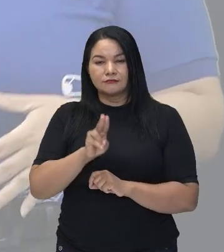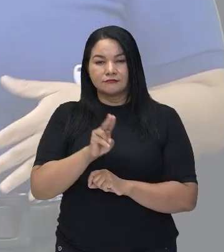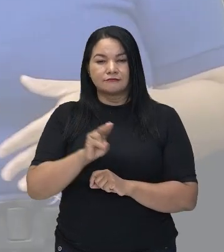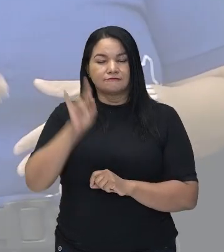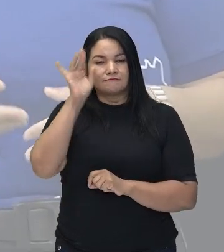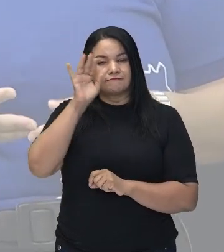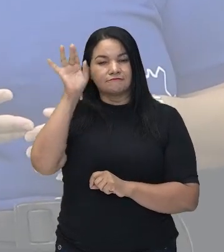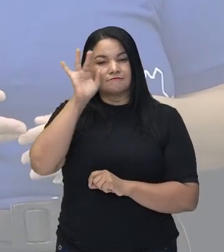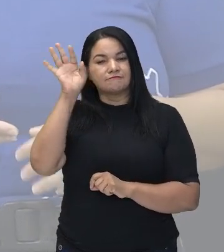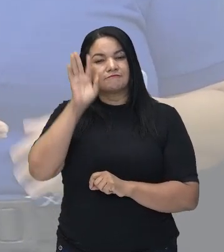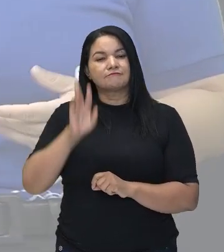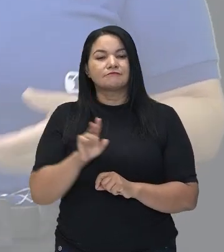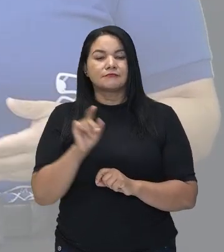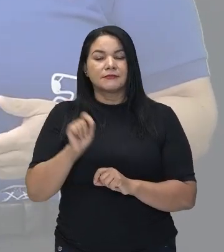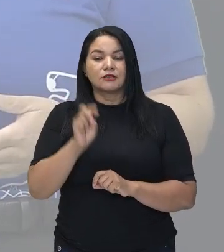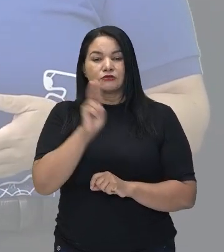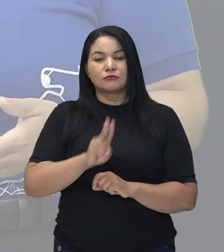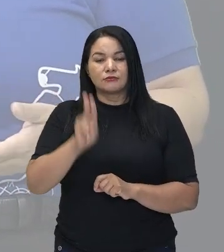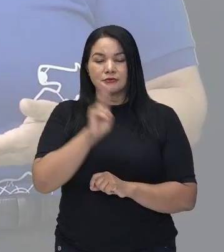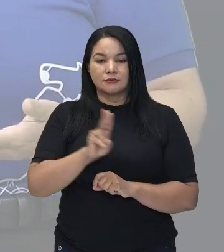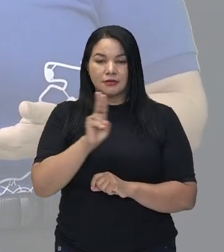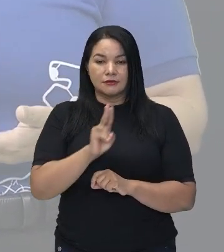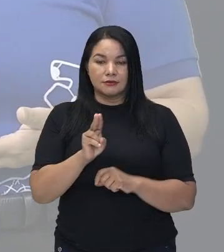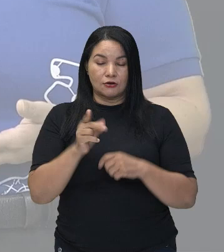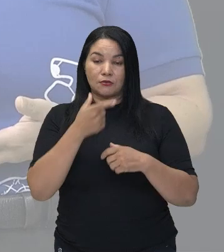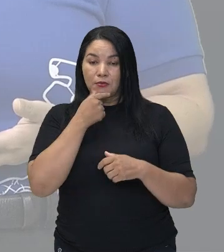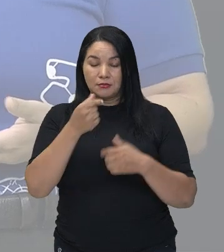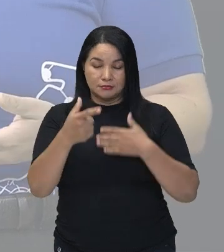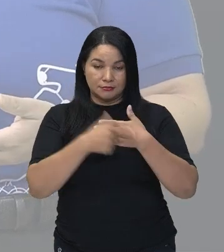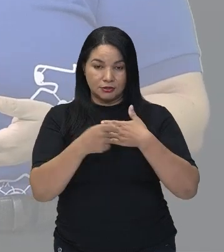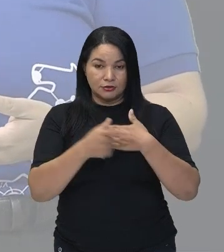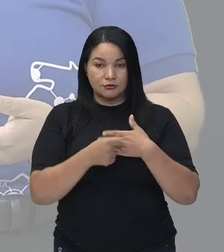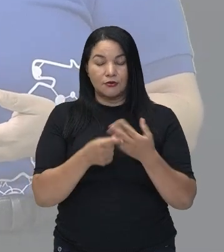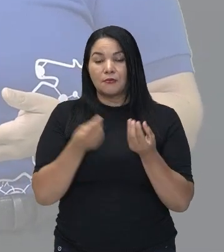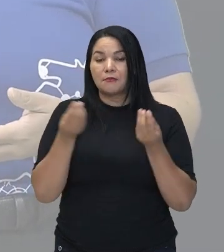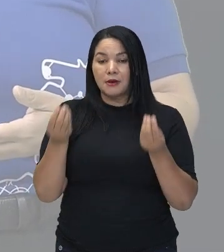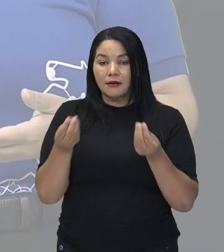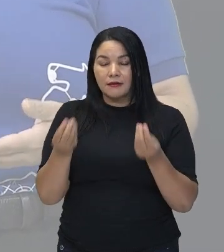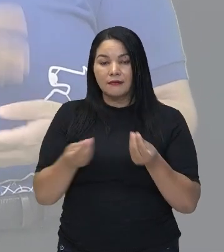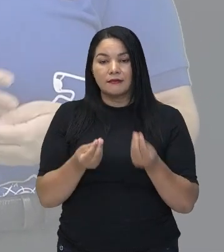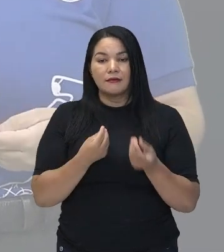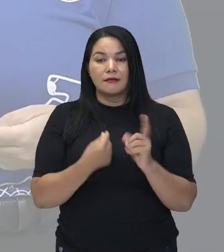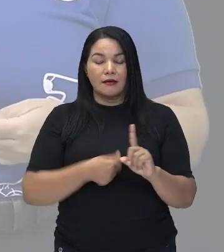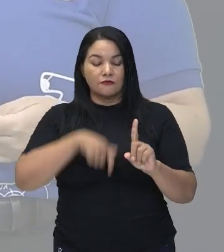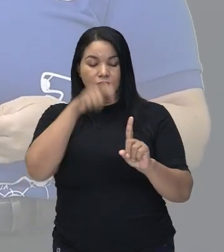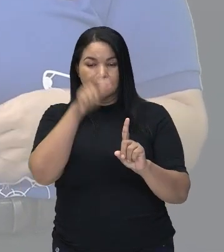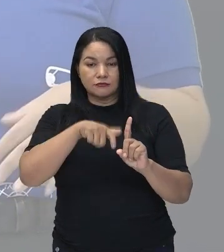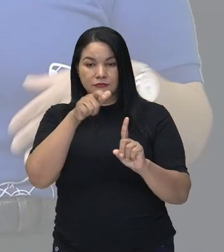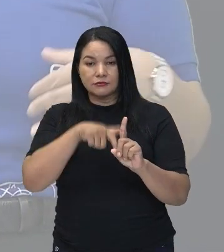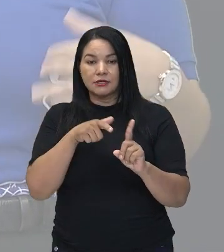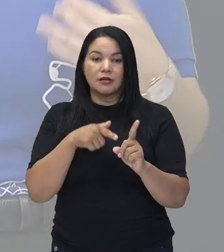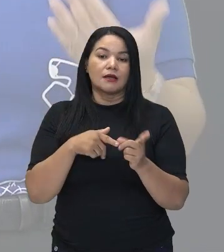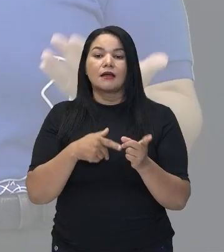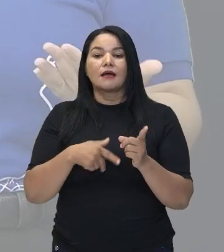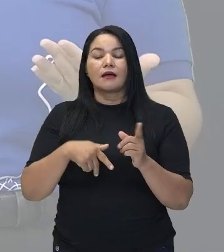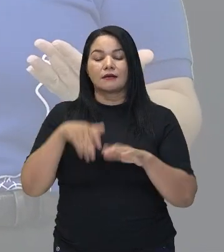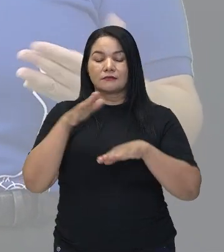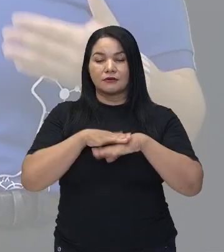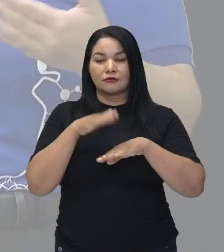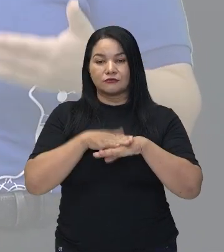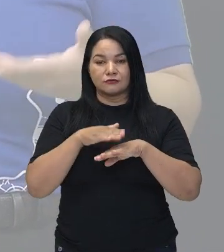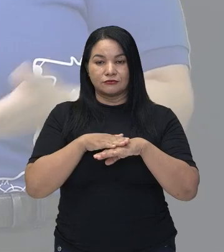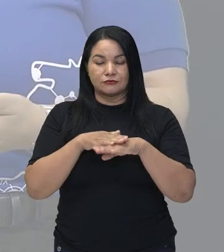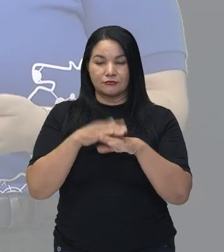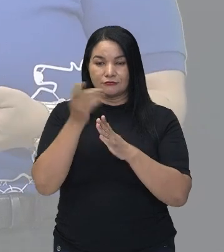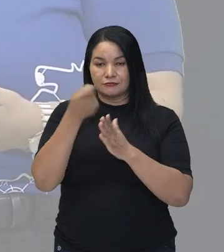imaginário, utilizado por seu criador para identificar como autor de suas obras, sendo que